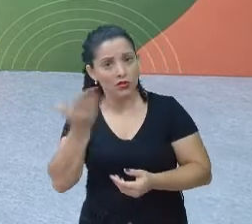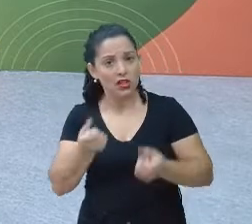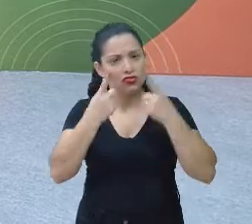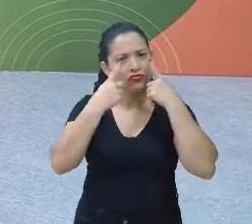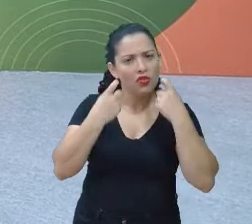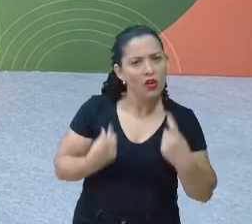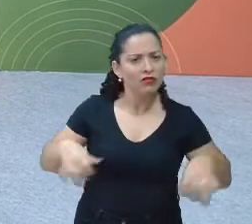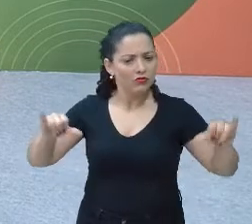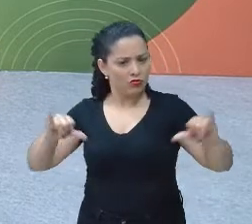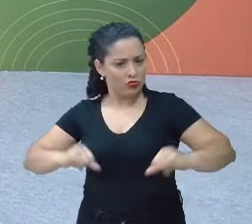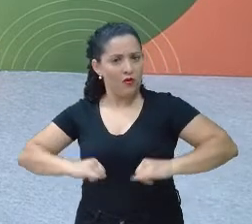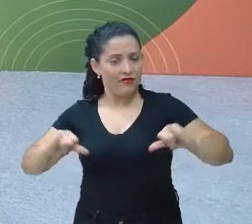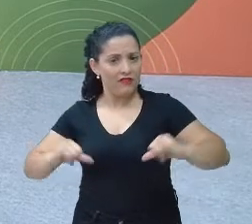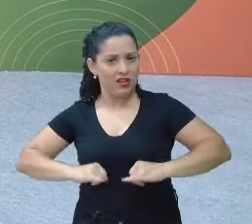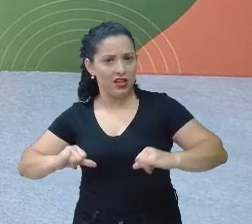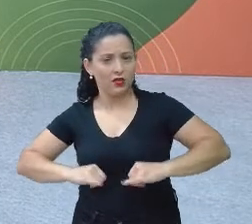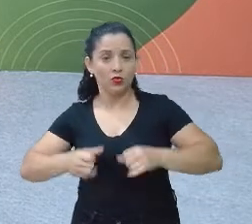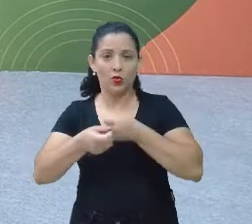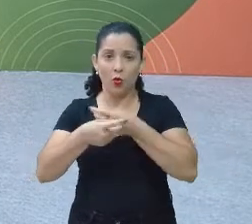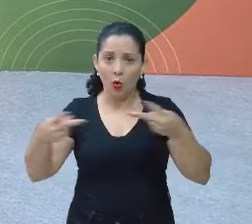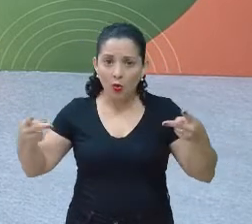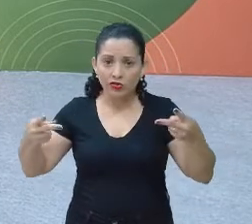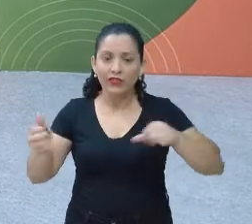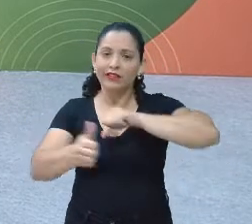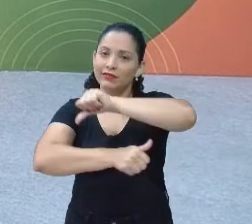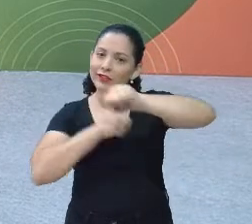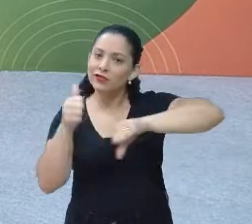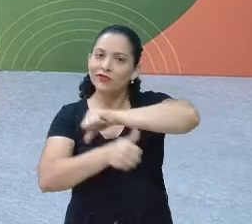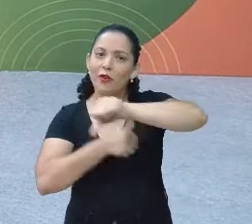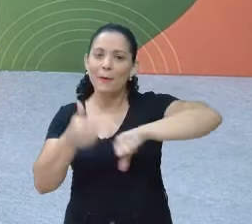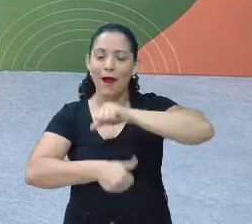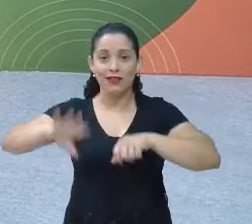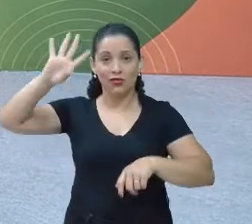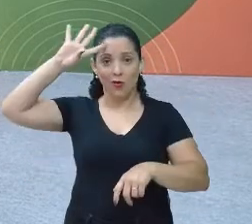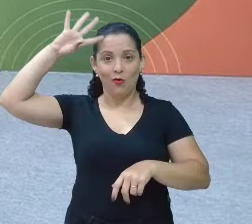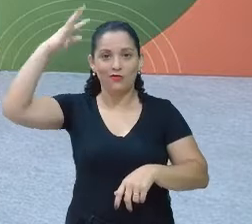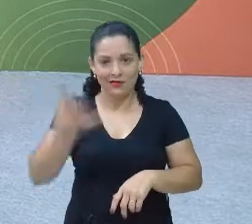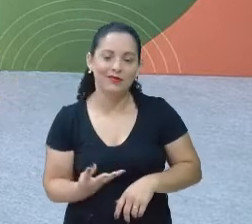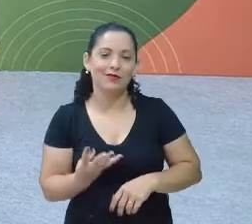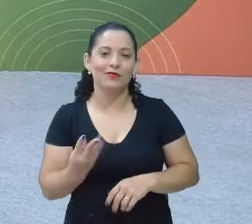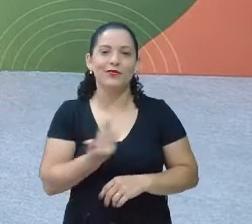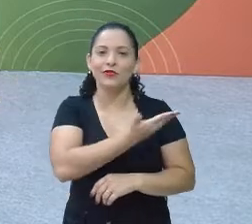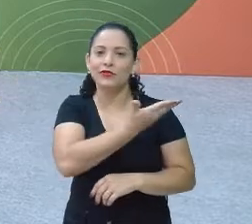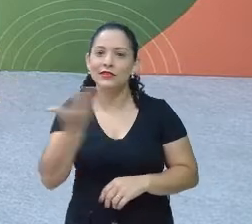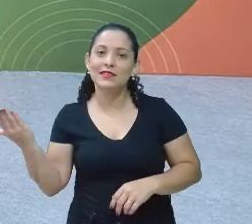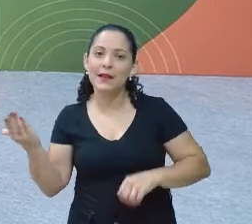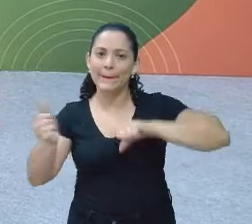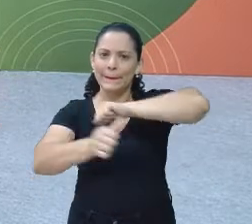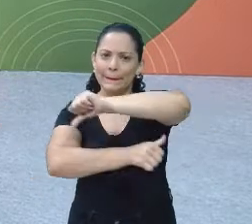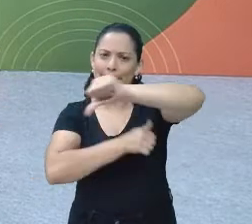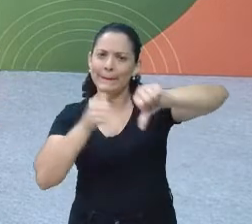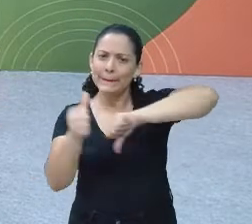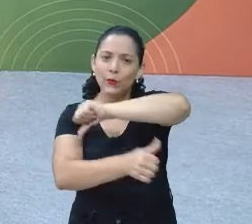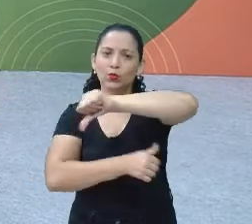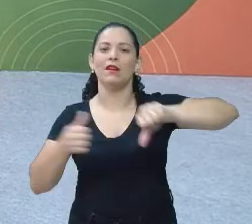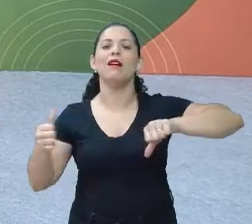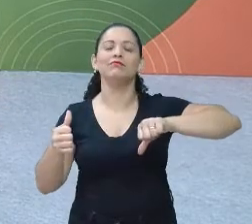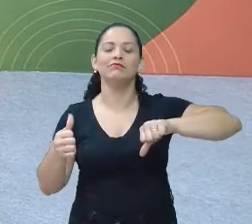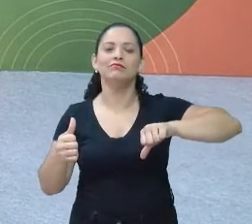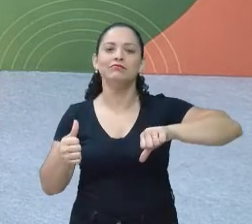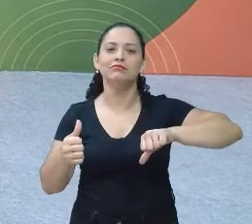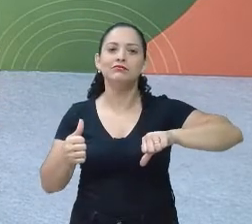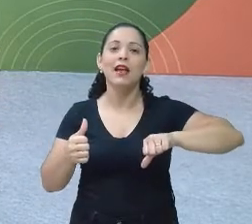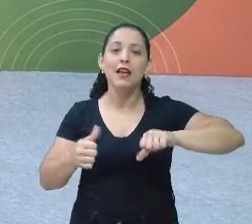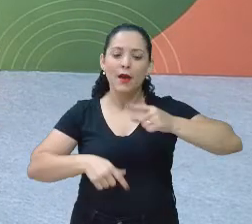razão, a gente vai transformar isso aqui ou dar soluções para que você possa sobressair disso daí, sem fazer nada,